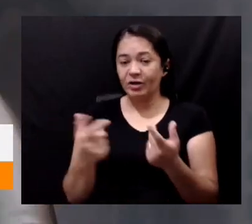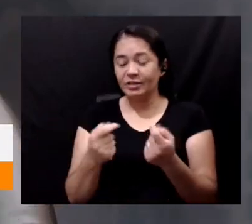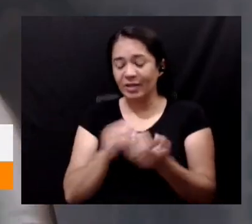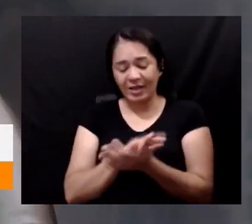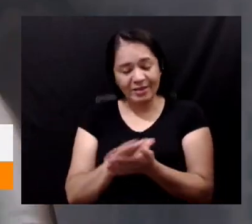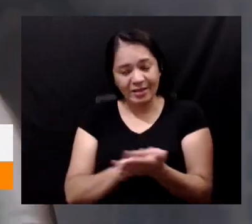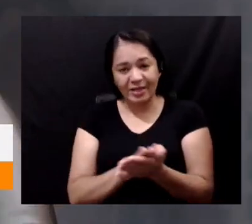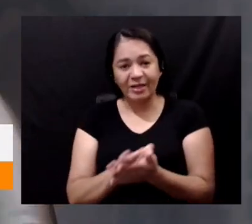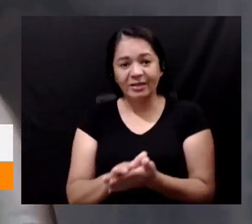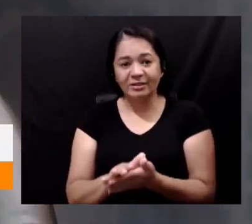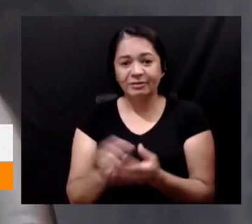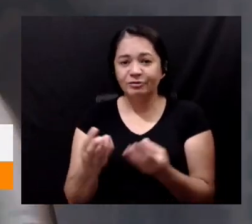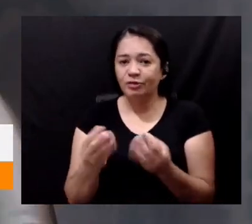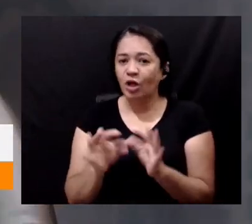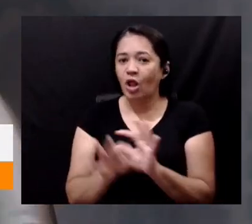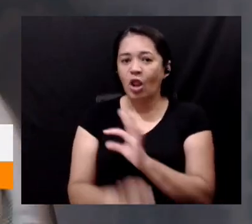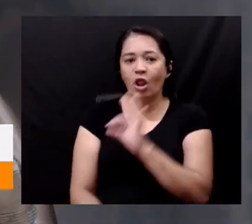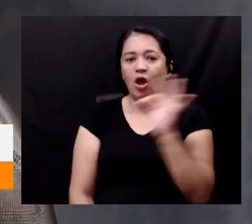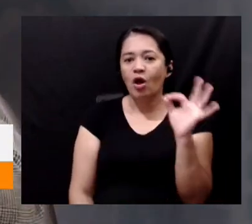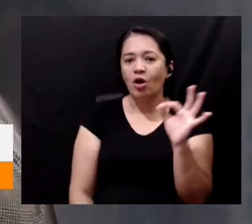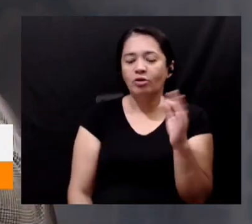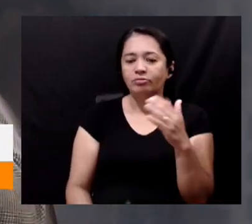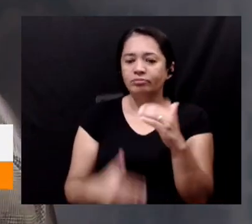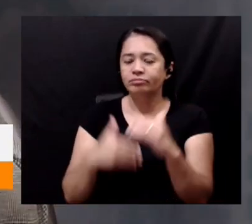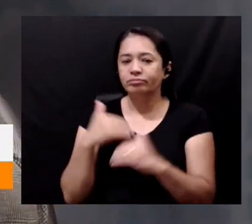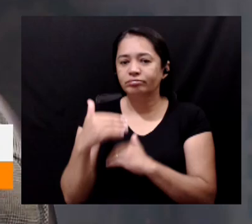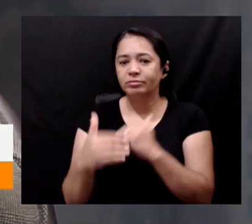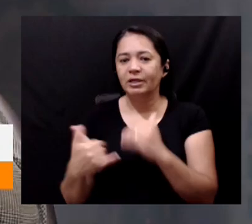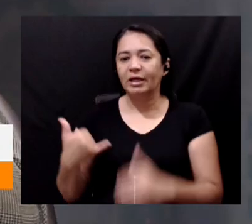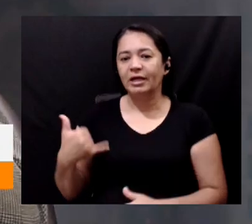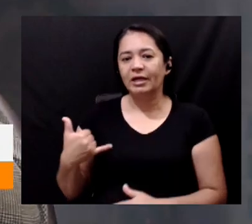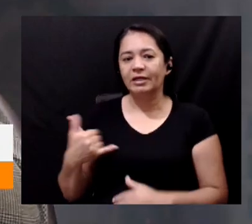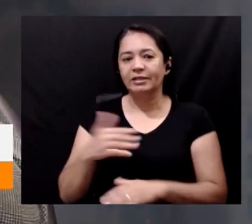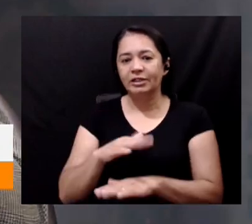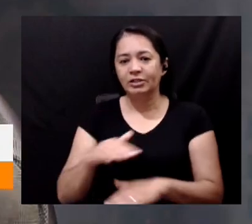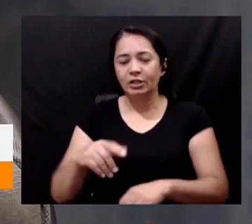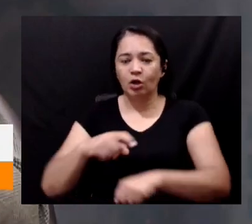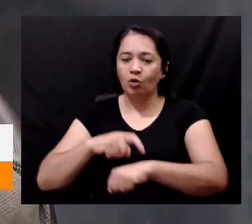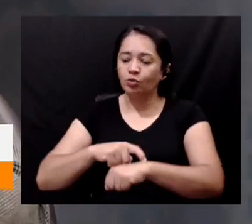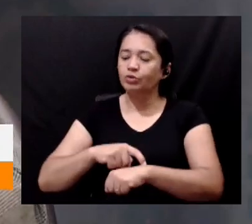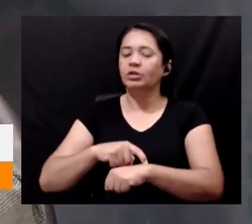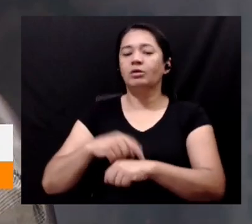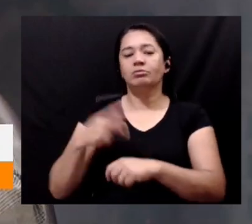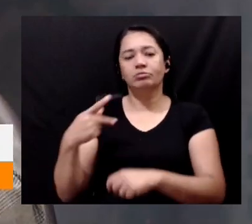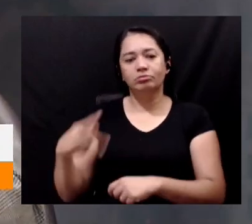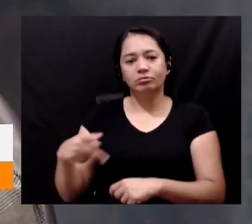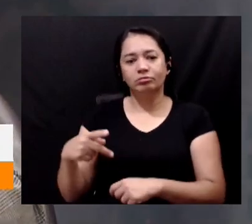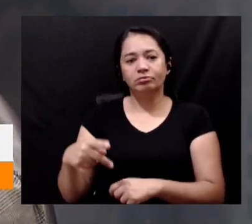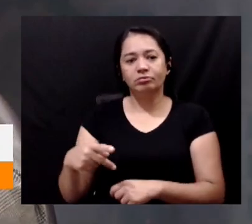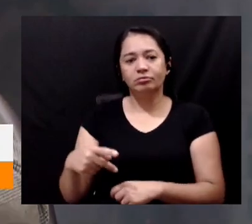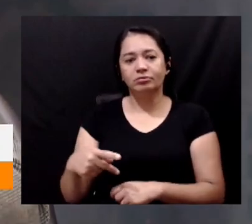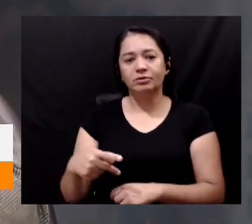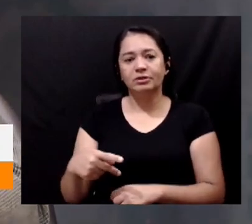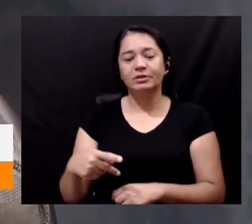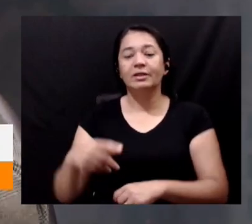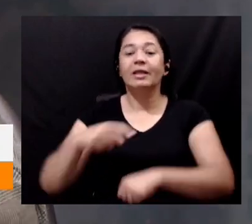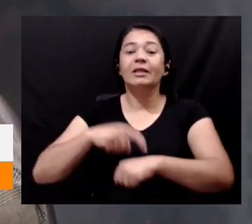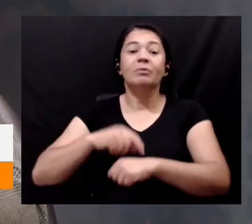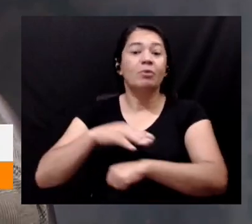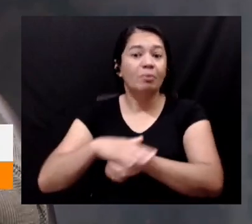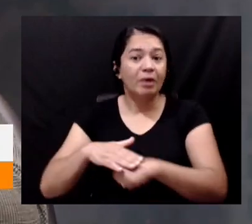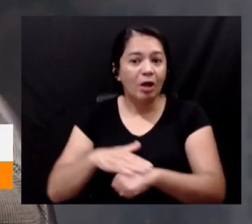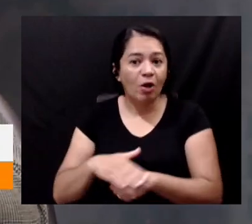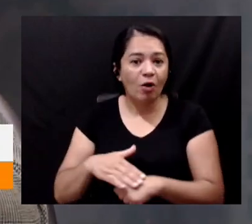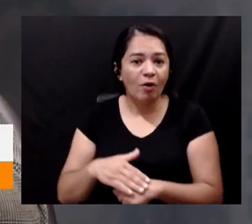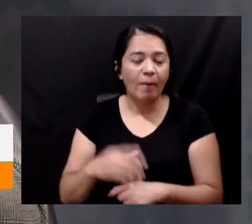né, lógico, de gradualmente com a idade da criança, ter o seu tempo, o seu horário, e ter tempo de conversar. Tem mãe que fala: chega em